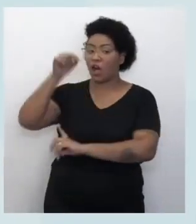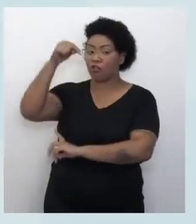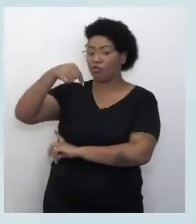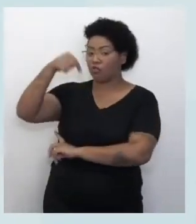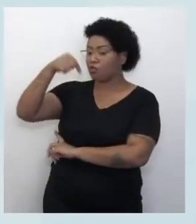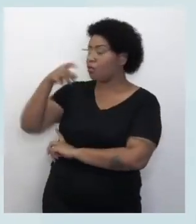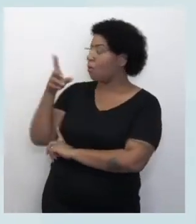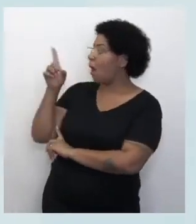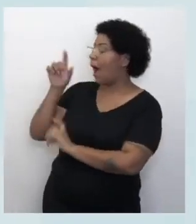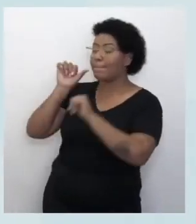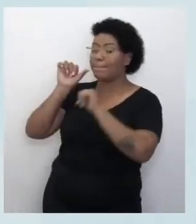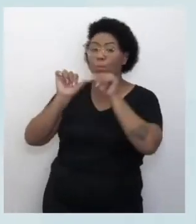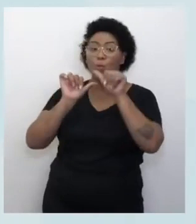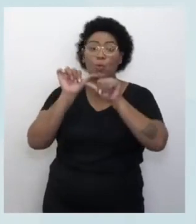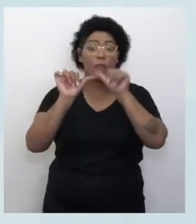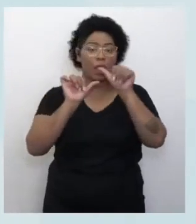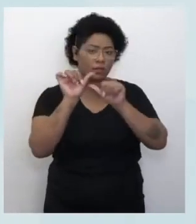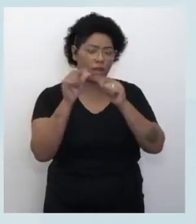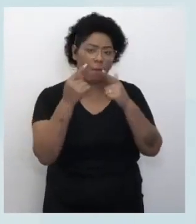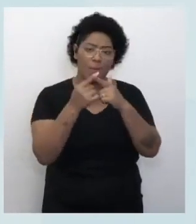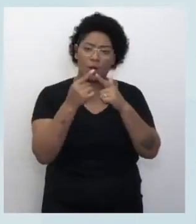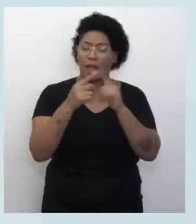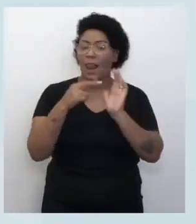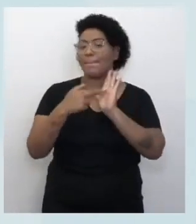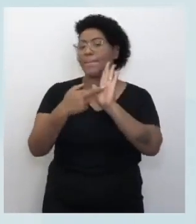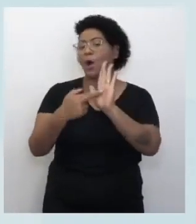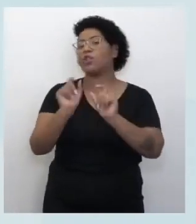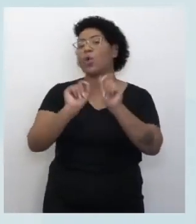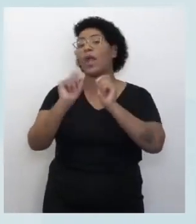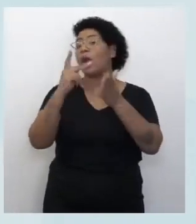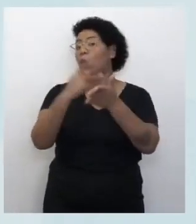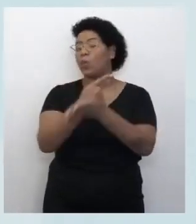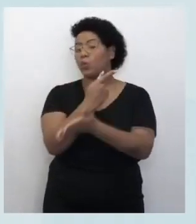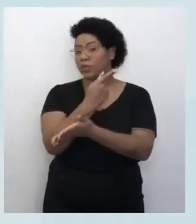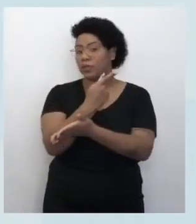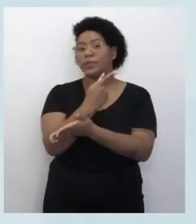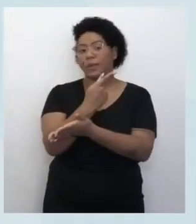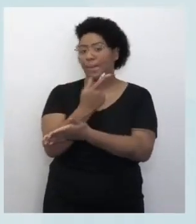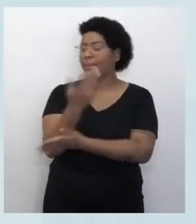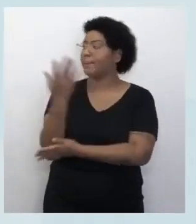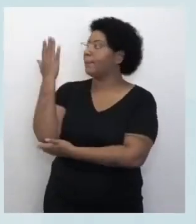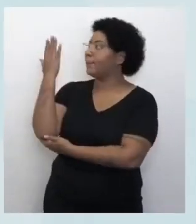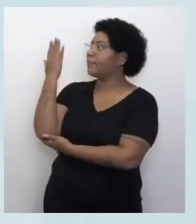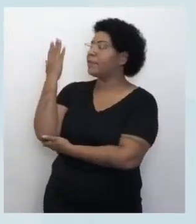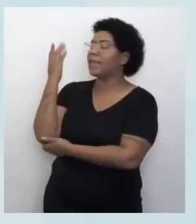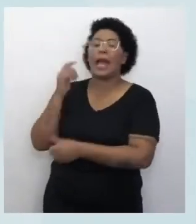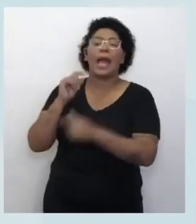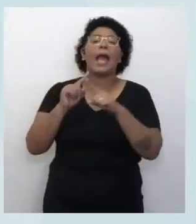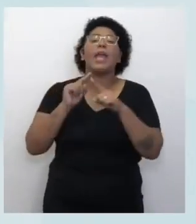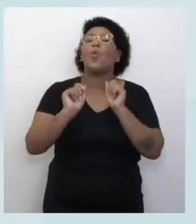a transformação. Portanto, ela indica que ocorreu uma reação química.